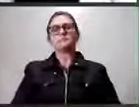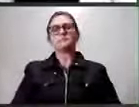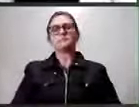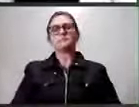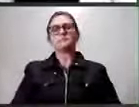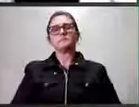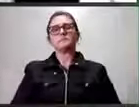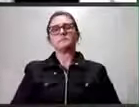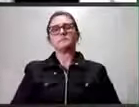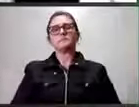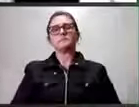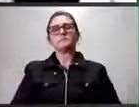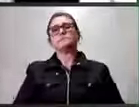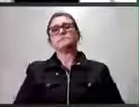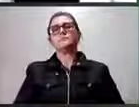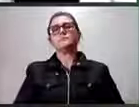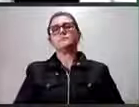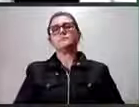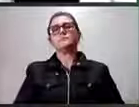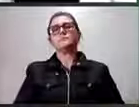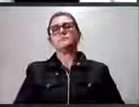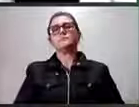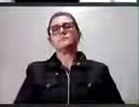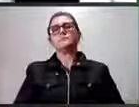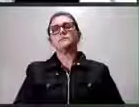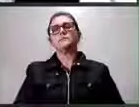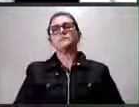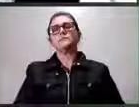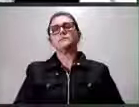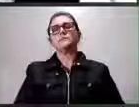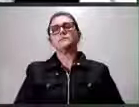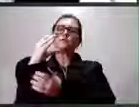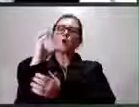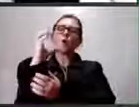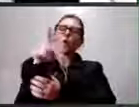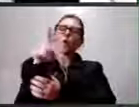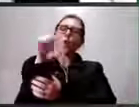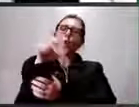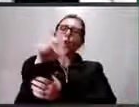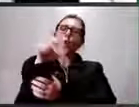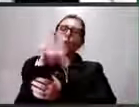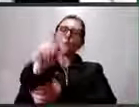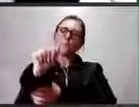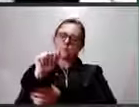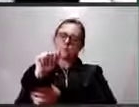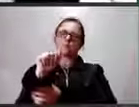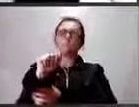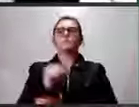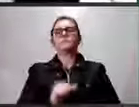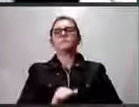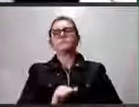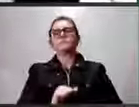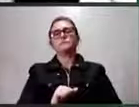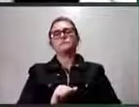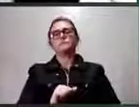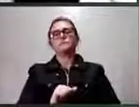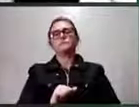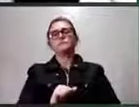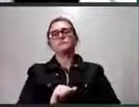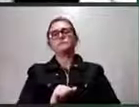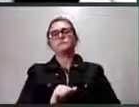no México, representante da Associação Científica Colombiana de Terapia Manual Manipulativa. Muito